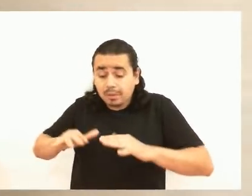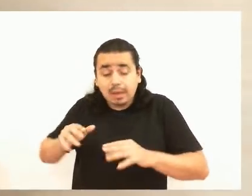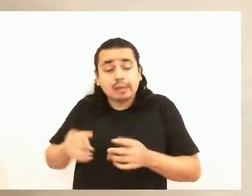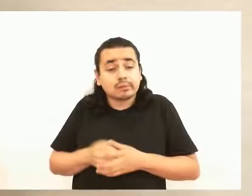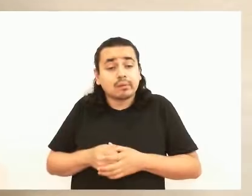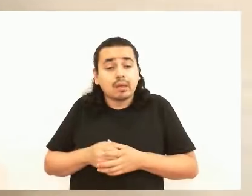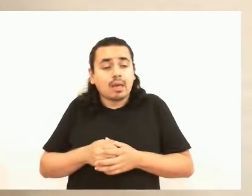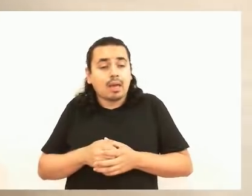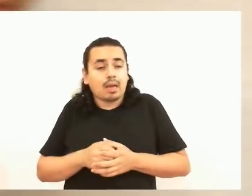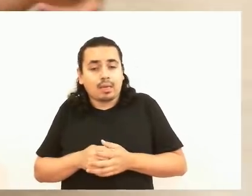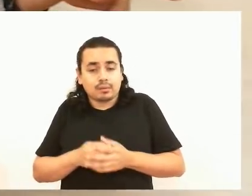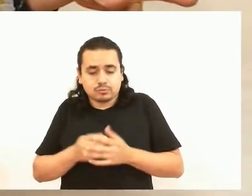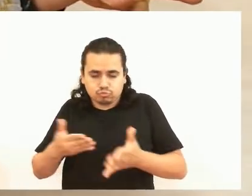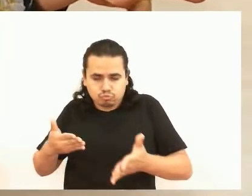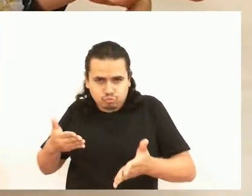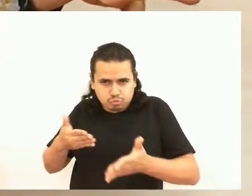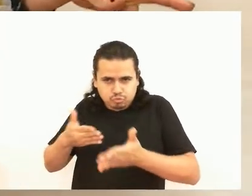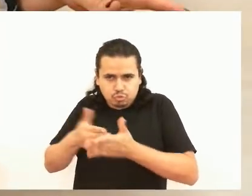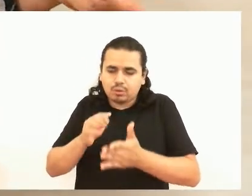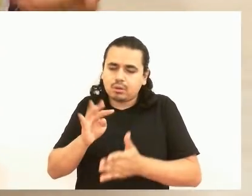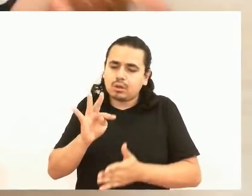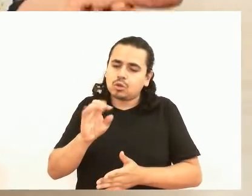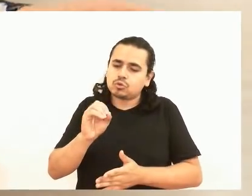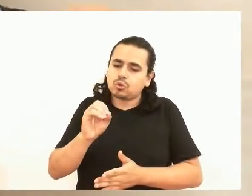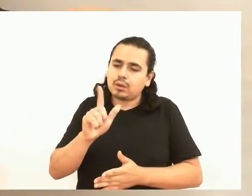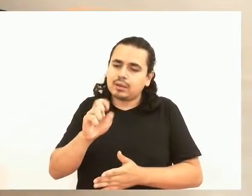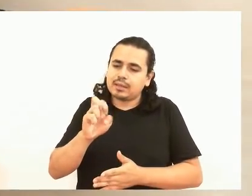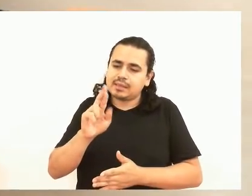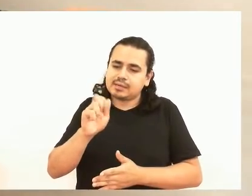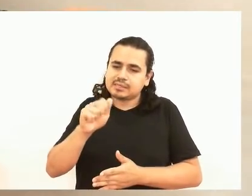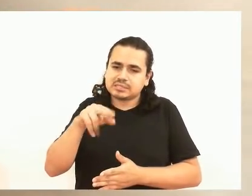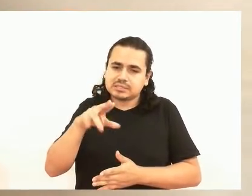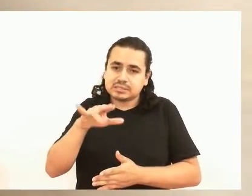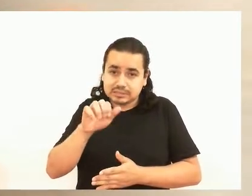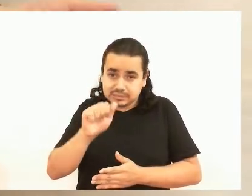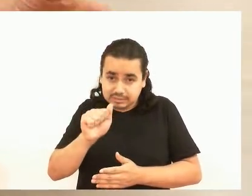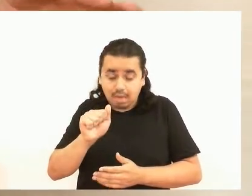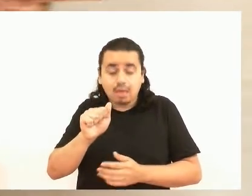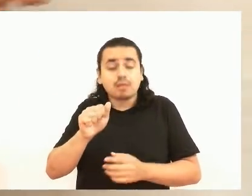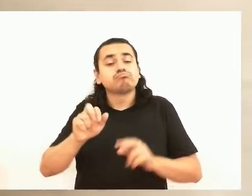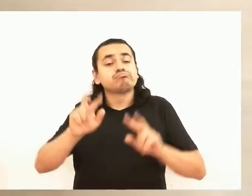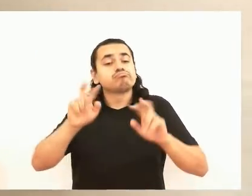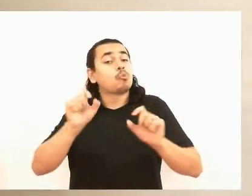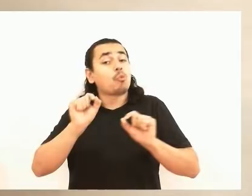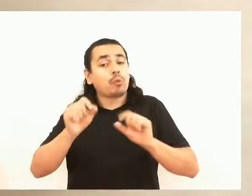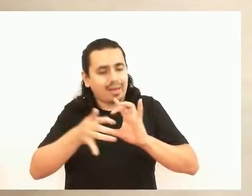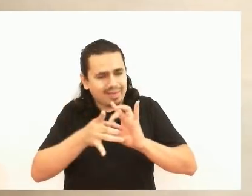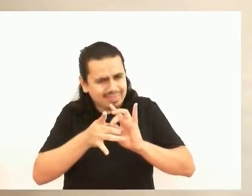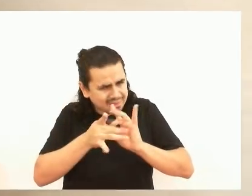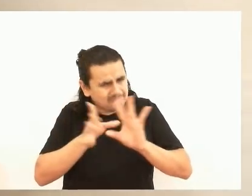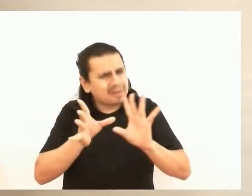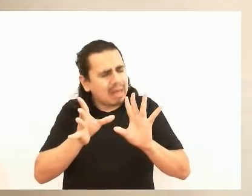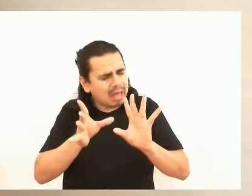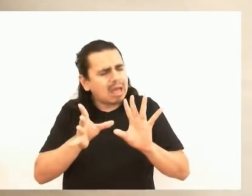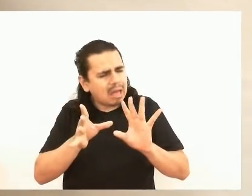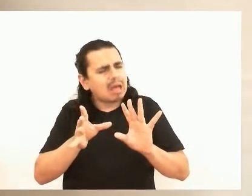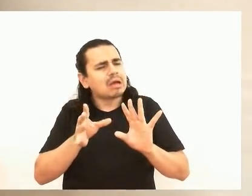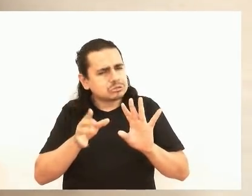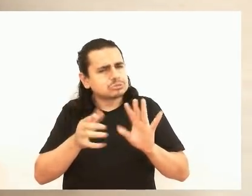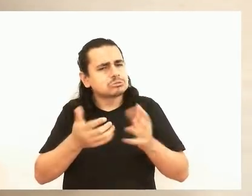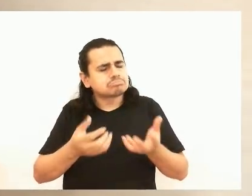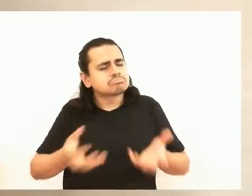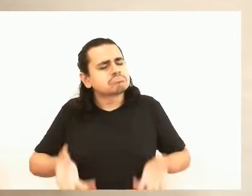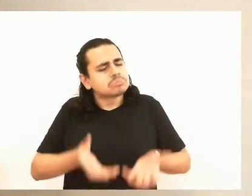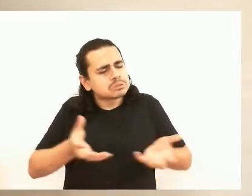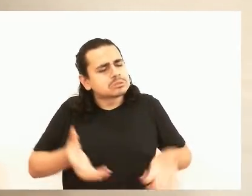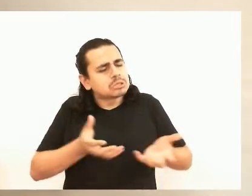tolerar colocando tolerar por conta que ela falou a palavra aguentar a liberdade né assim tolerará o movimento